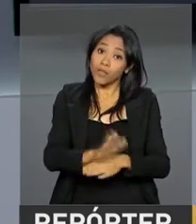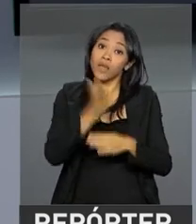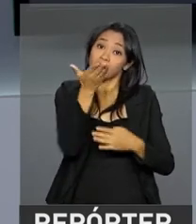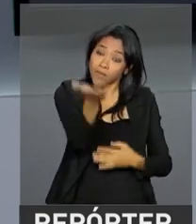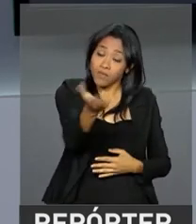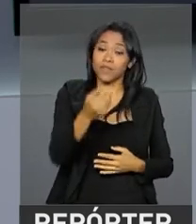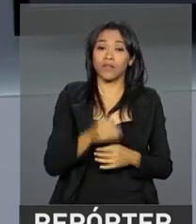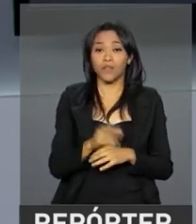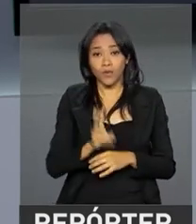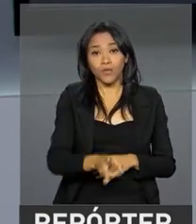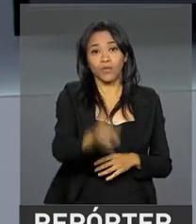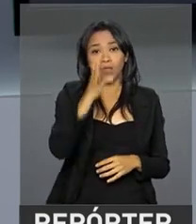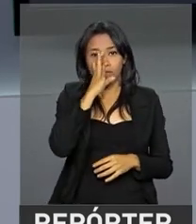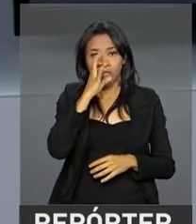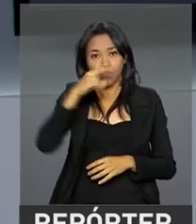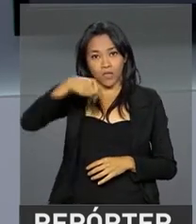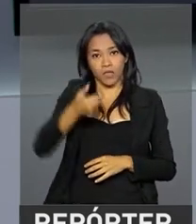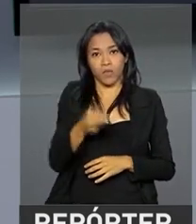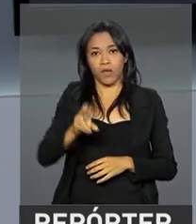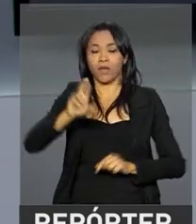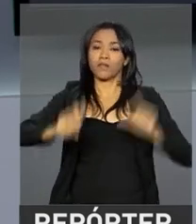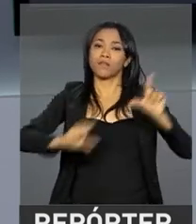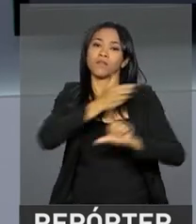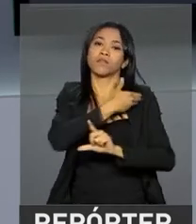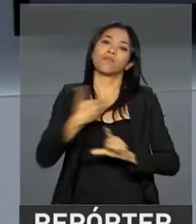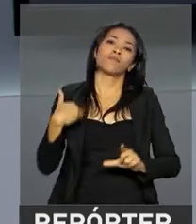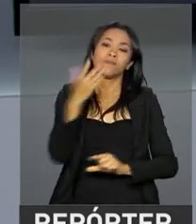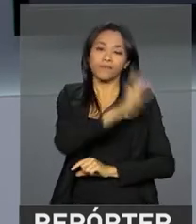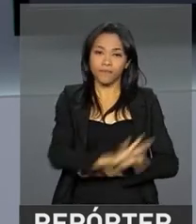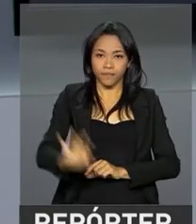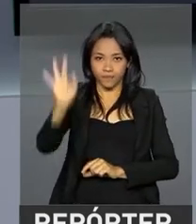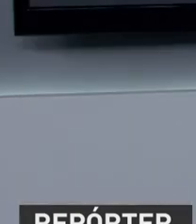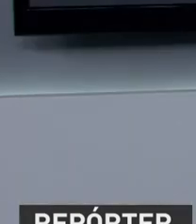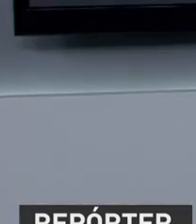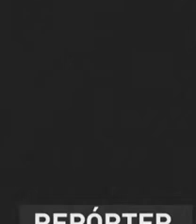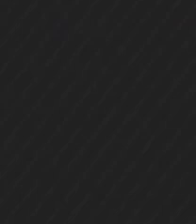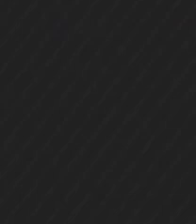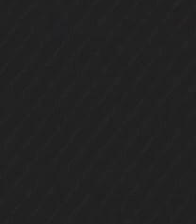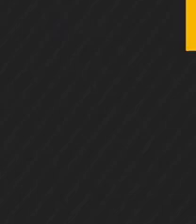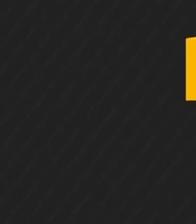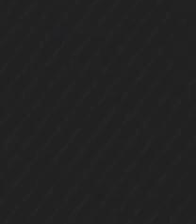tarde pra você e continue com a gente na nbr a tv do governo federal